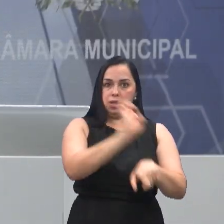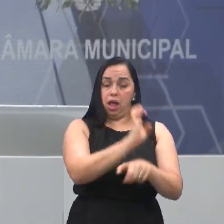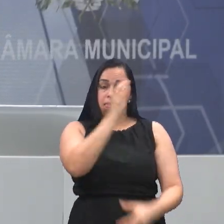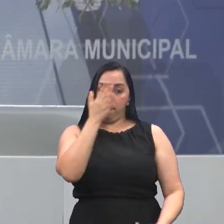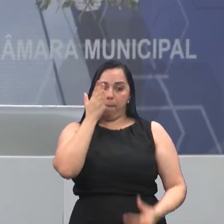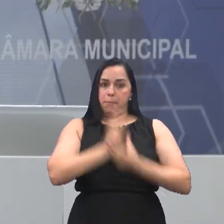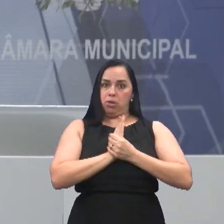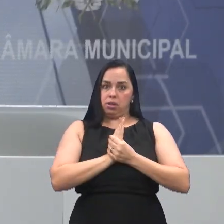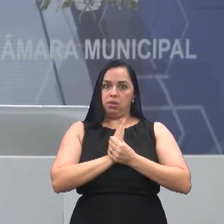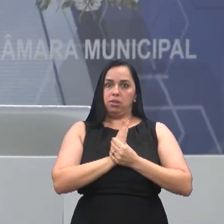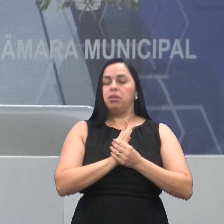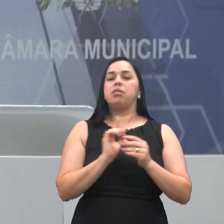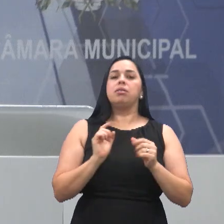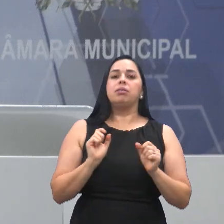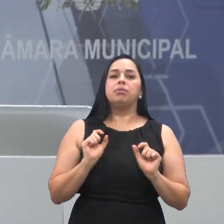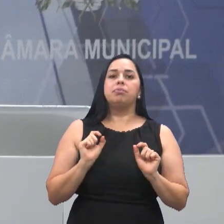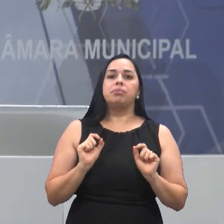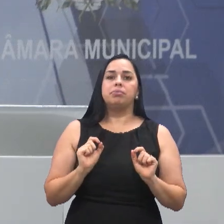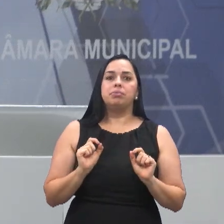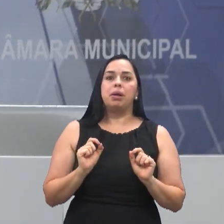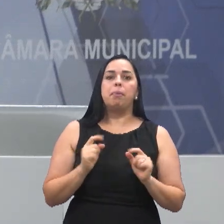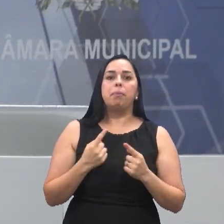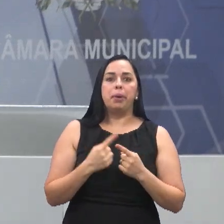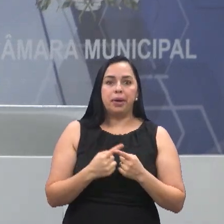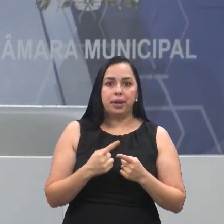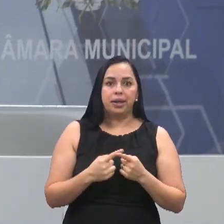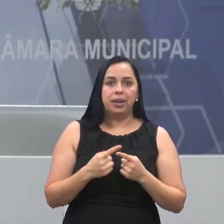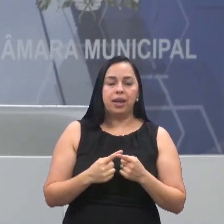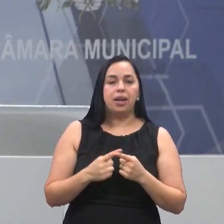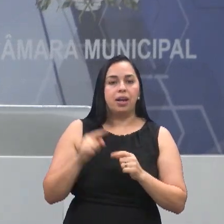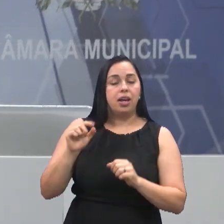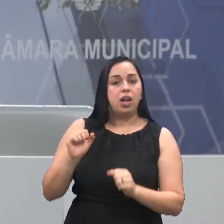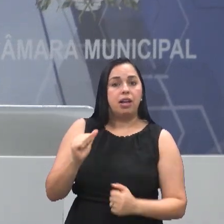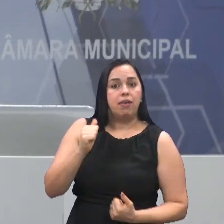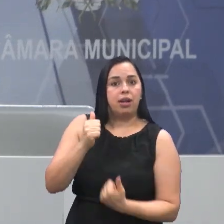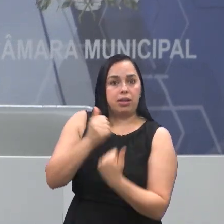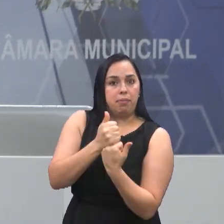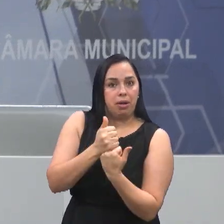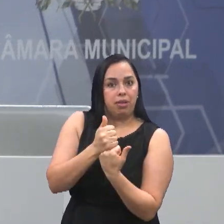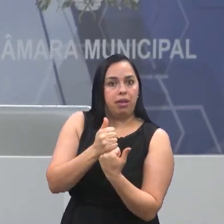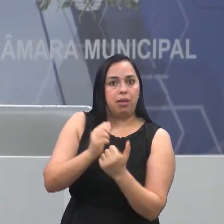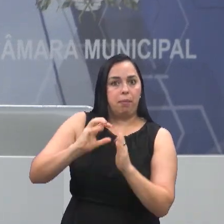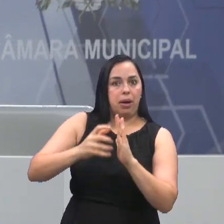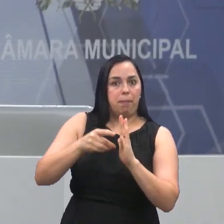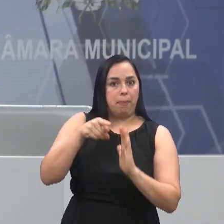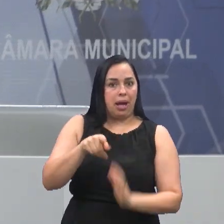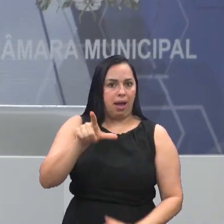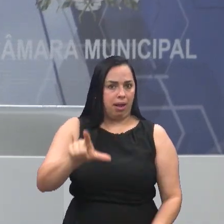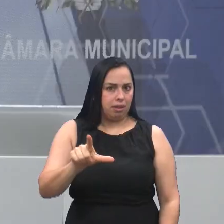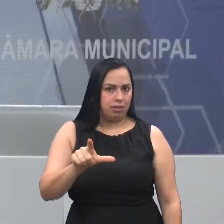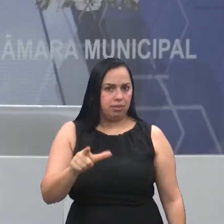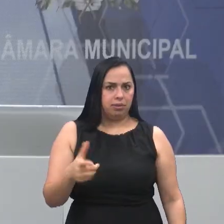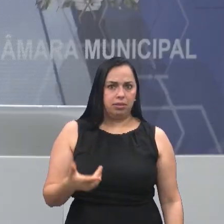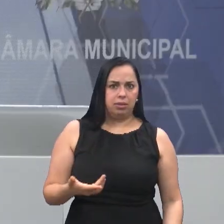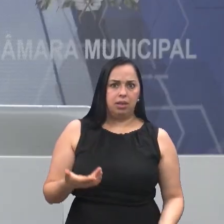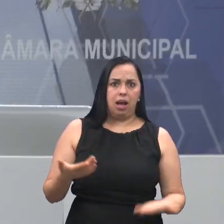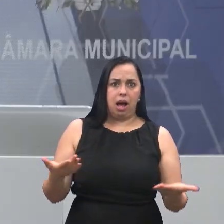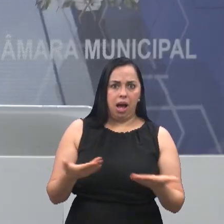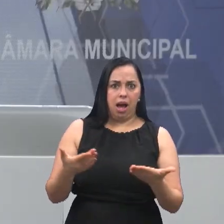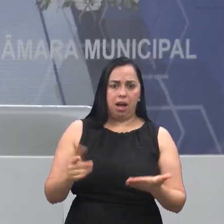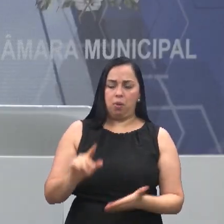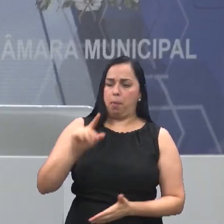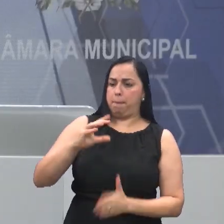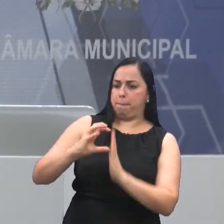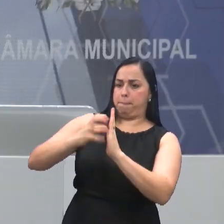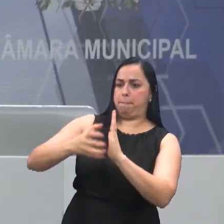processou defendendo o então candidato do PL, Eduardo Cury. Bom, agora eu vejo Vossa Excelência do PL defendendo